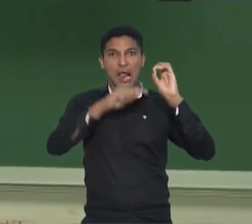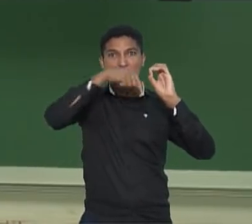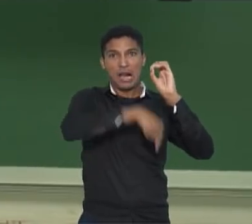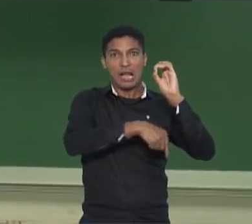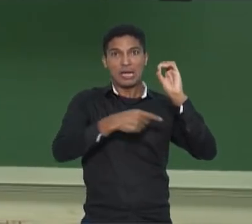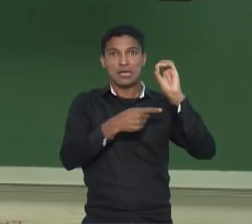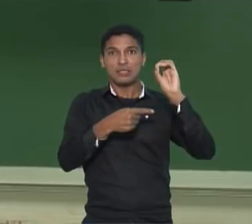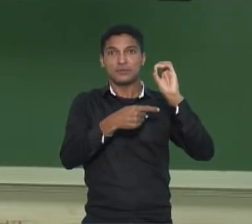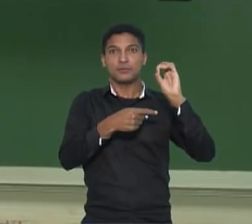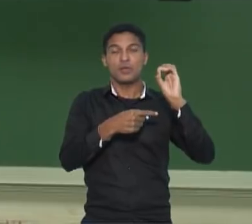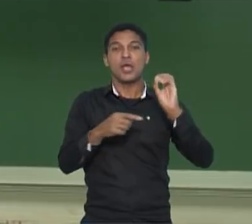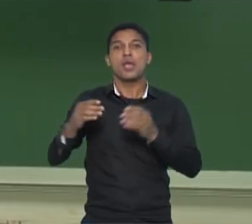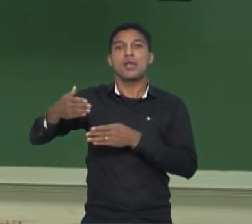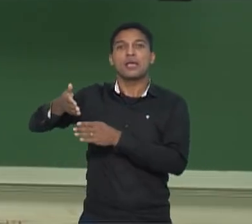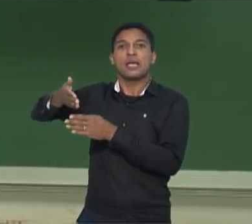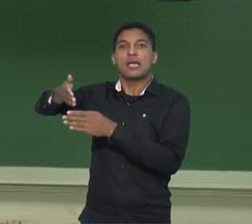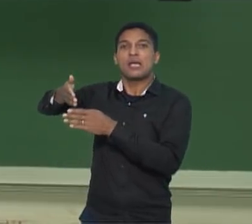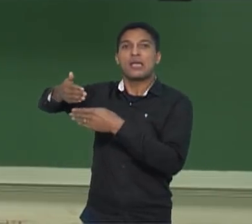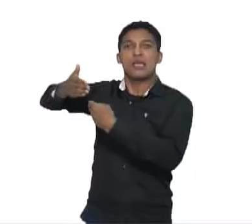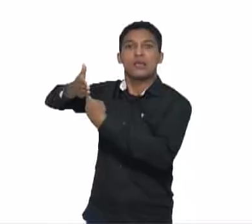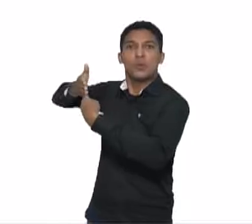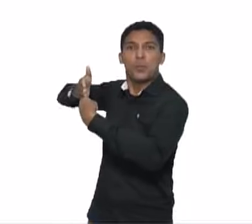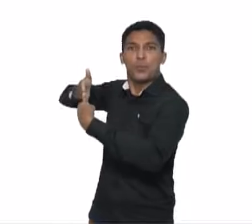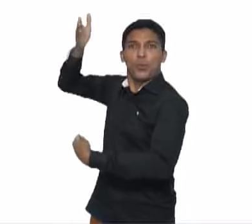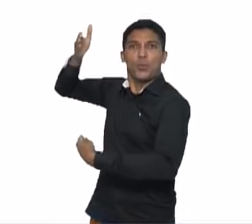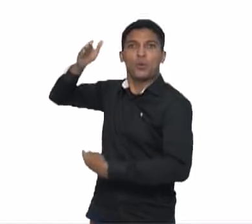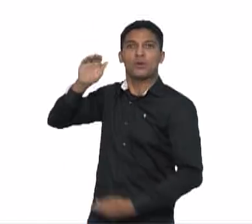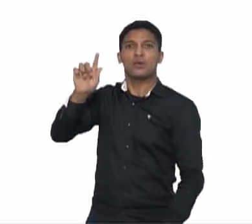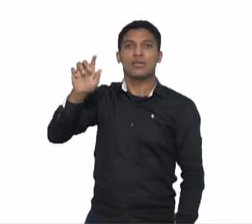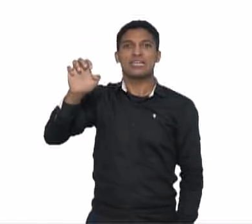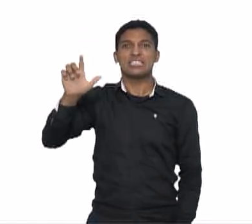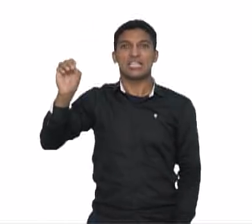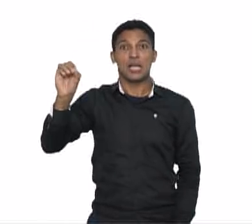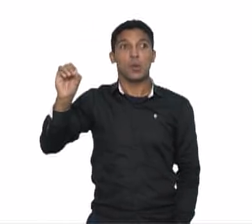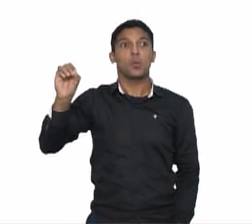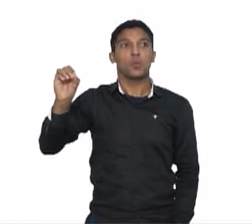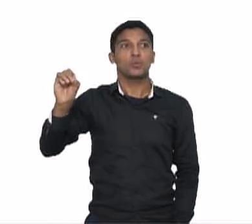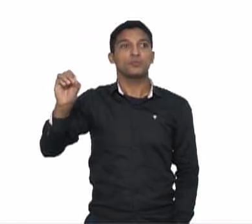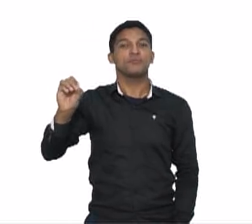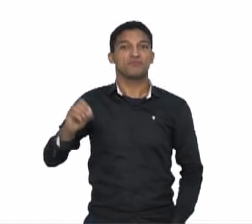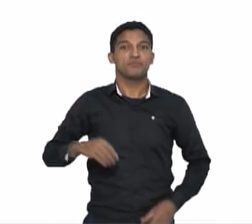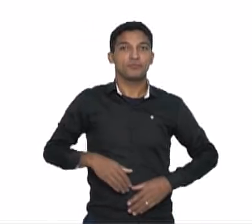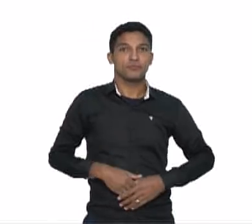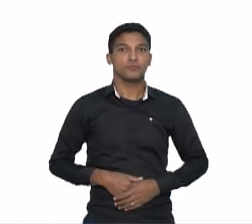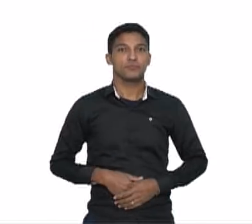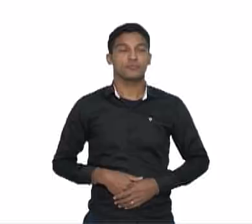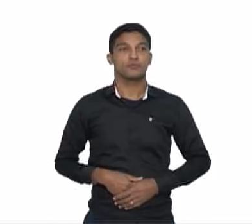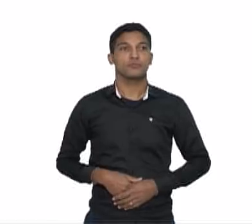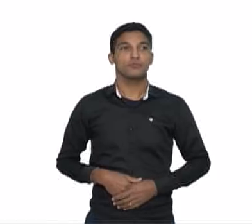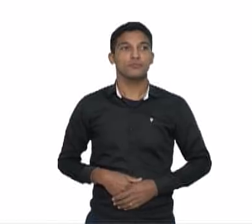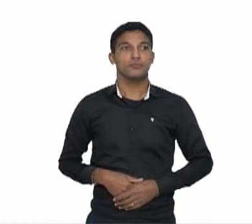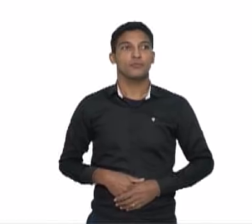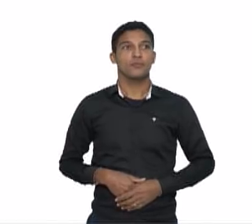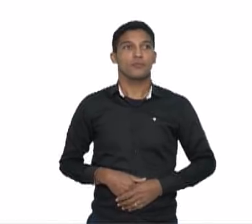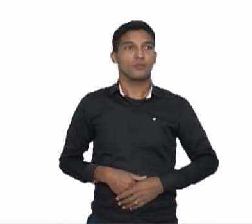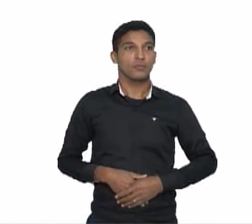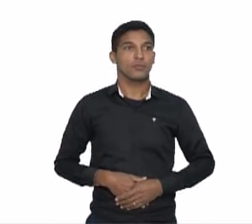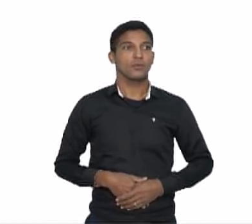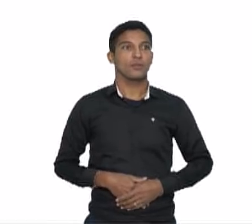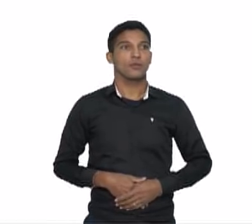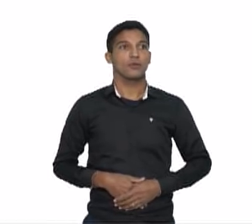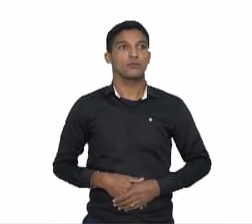Temos oceanos e mares, formados por água salgada, que estão sobre a superfície